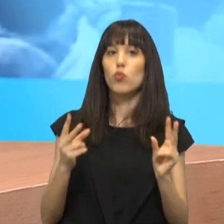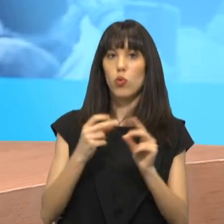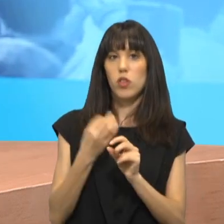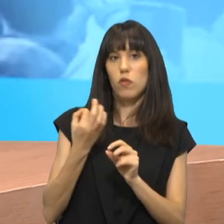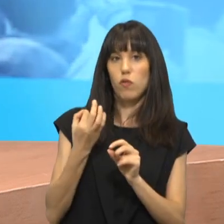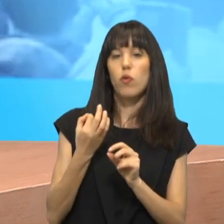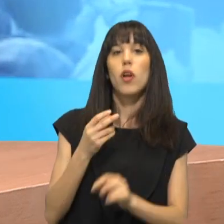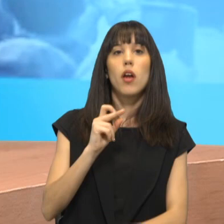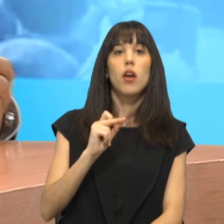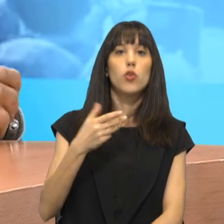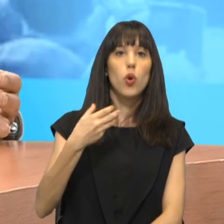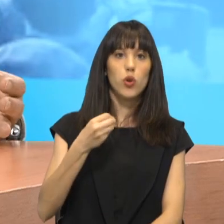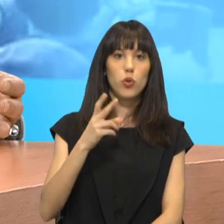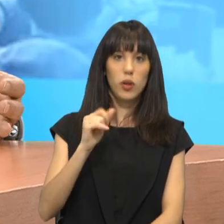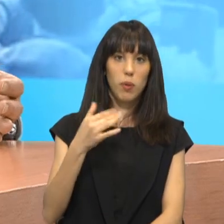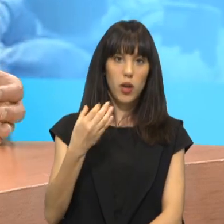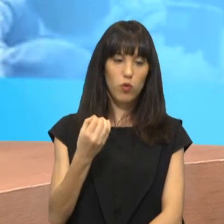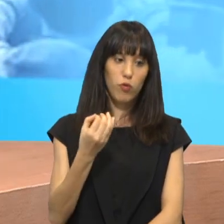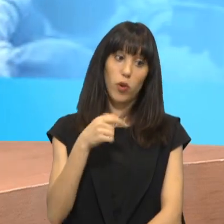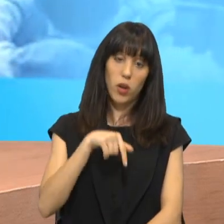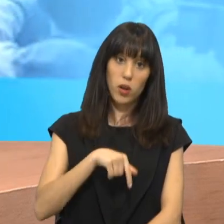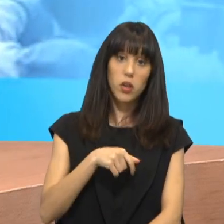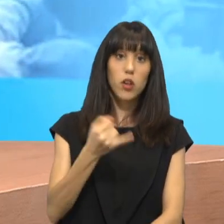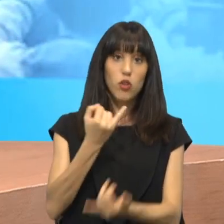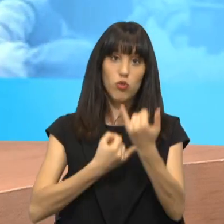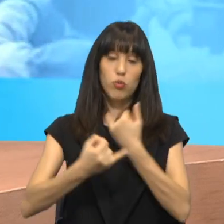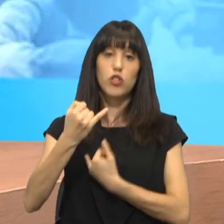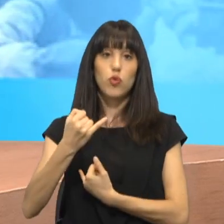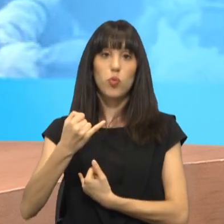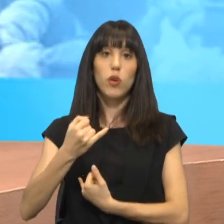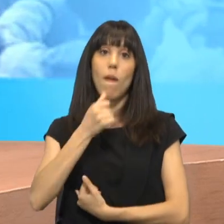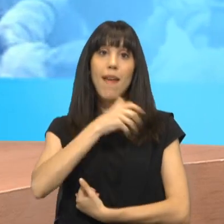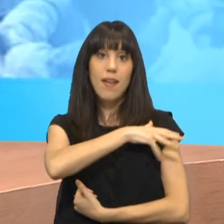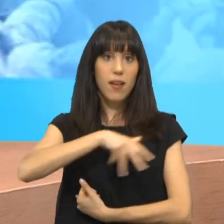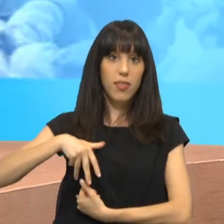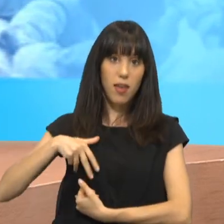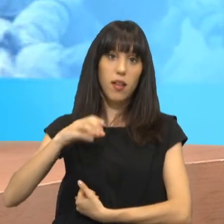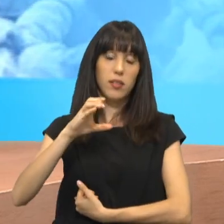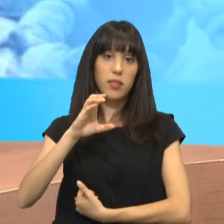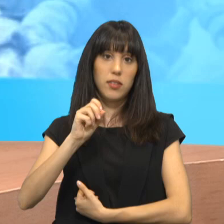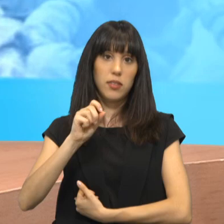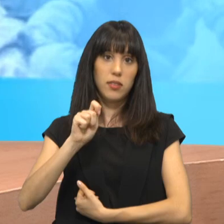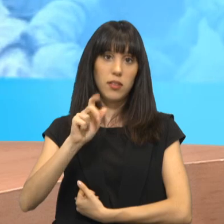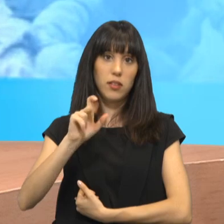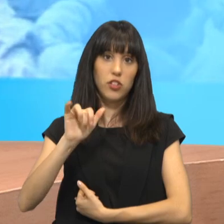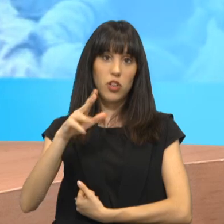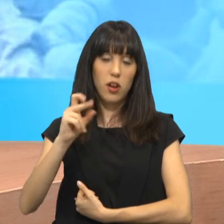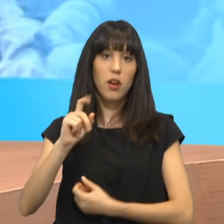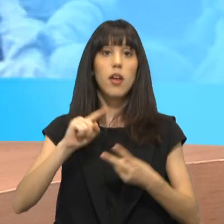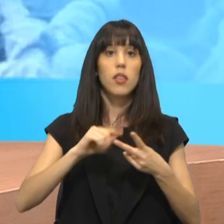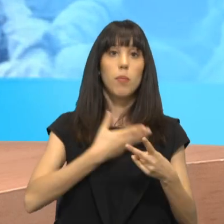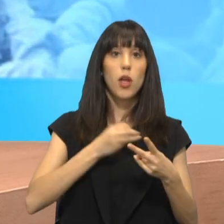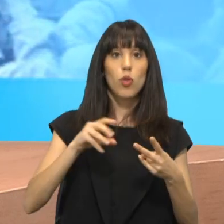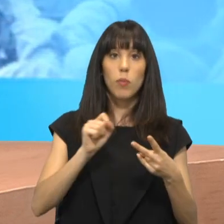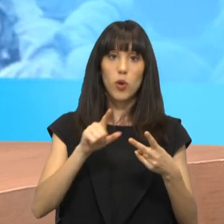com Dom António Ribeiro, que substitui em Lisboa o Cardeal Serjeira, ou com Dom Manuel de Almeida Trindade, entretanto